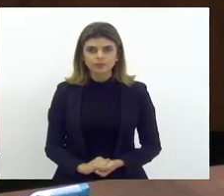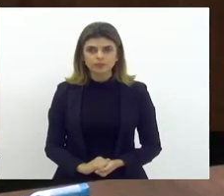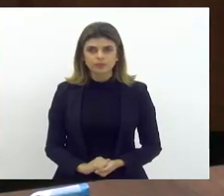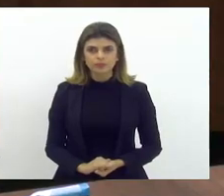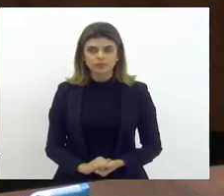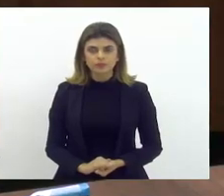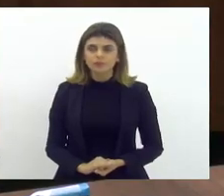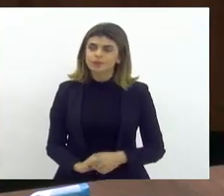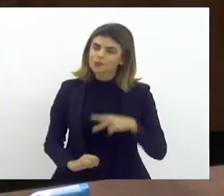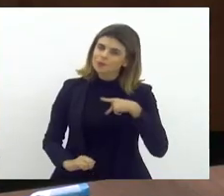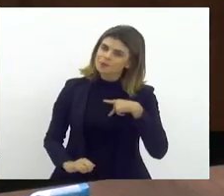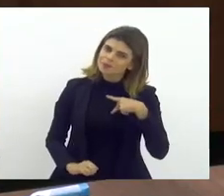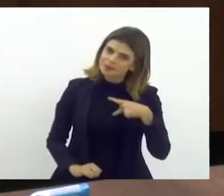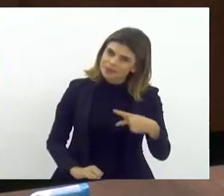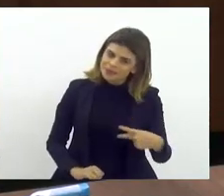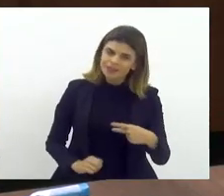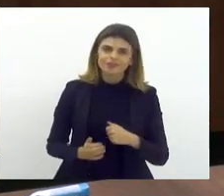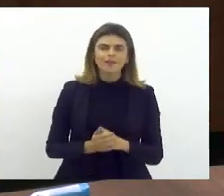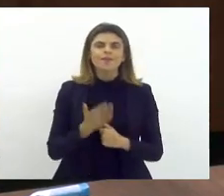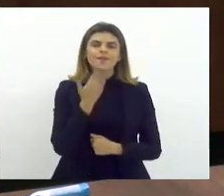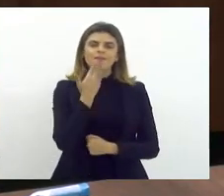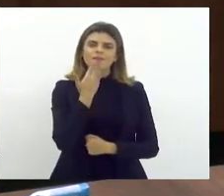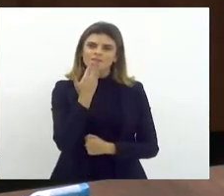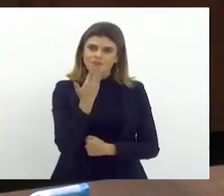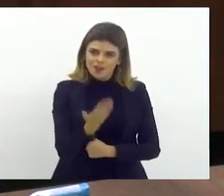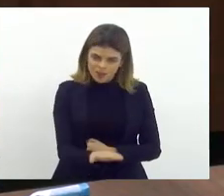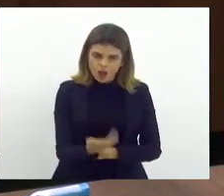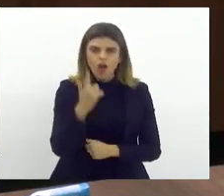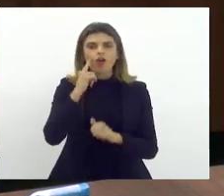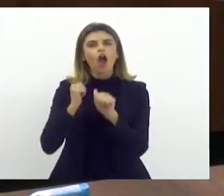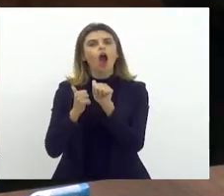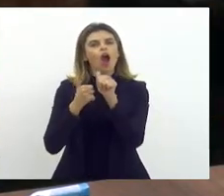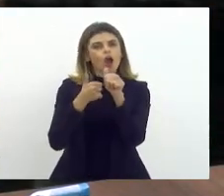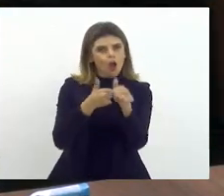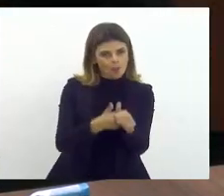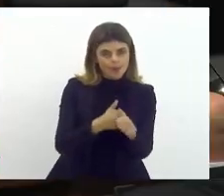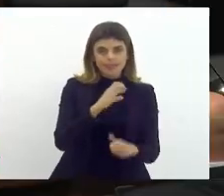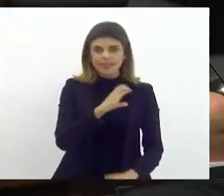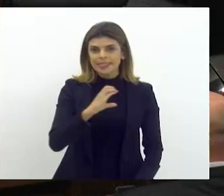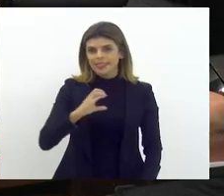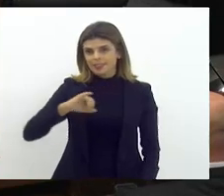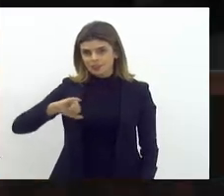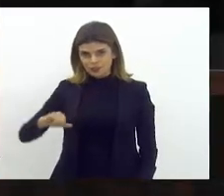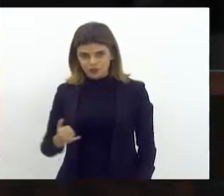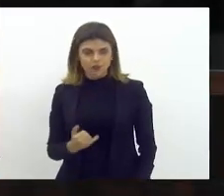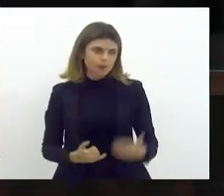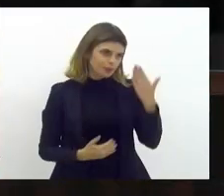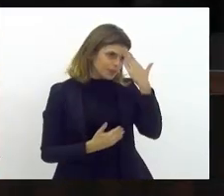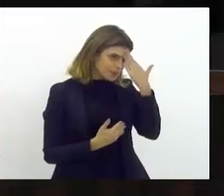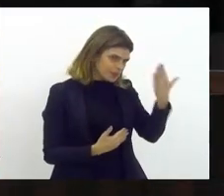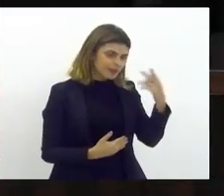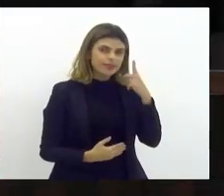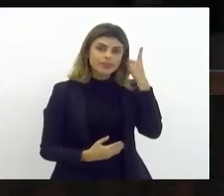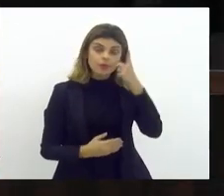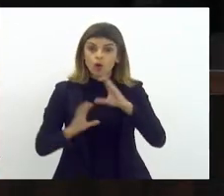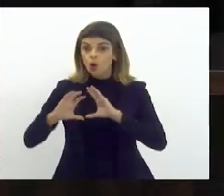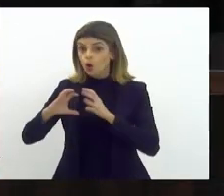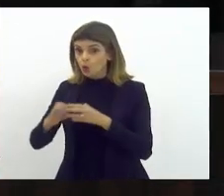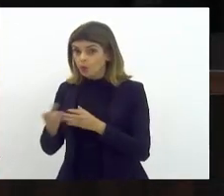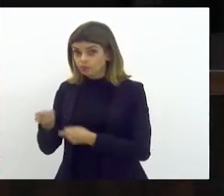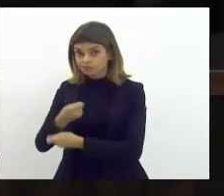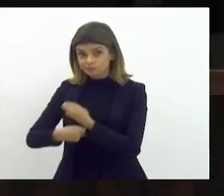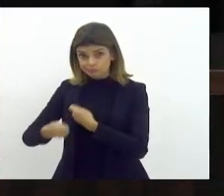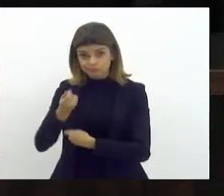senhor presidente favorável acompanhando a ccj Muito obrigado Deputado pela condição de